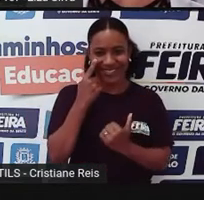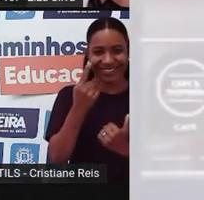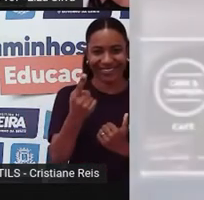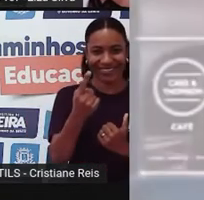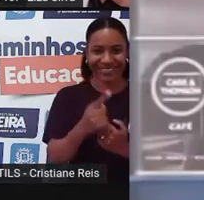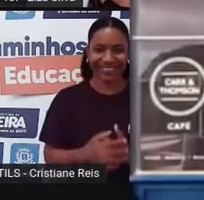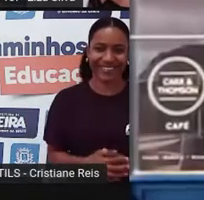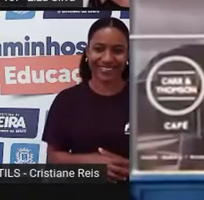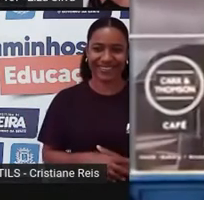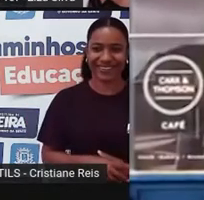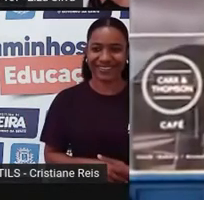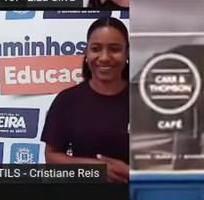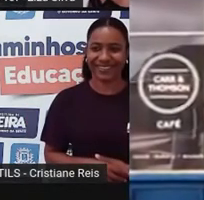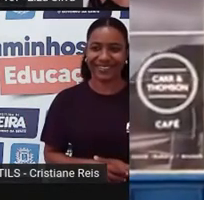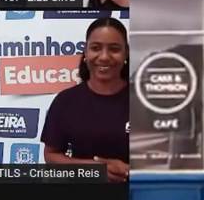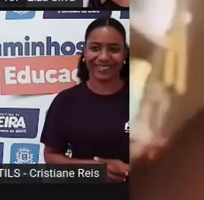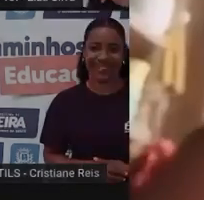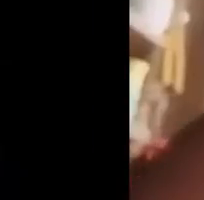E aí